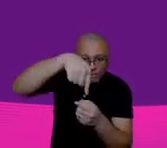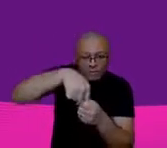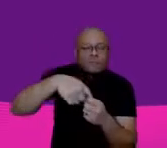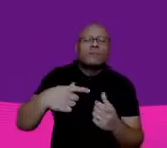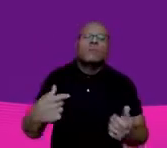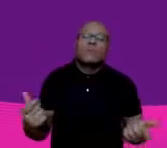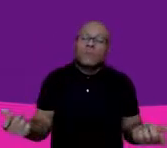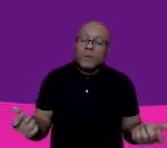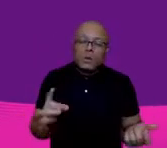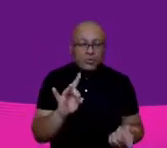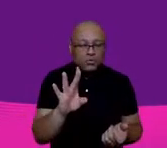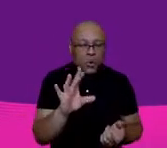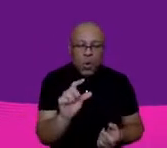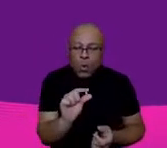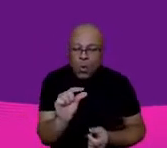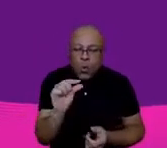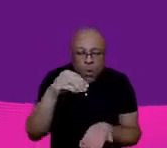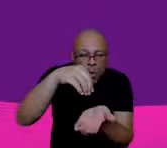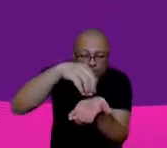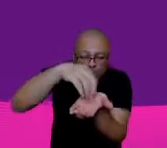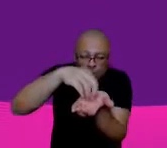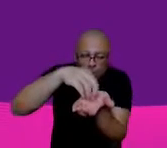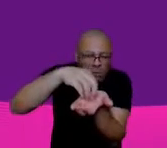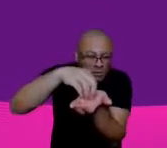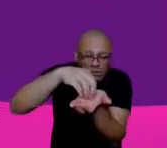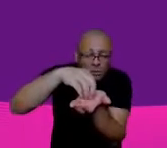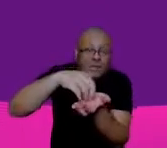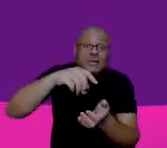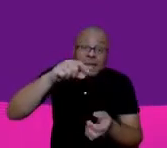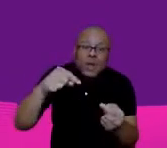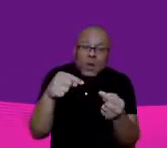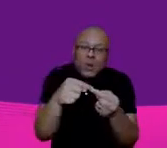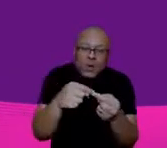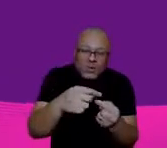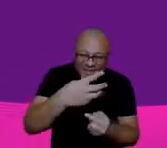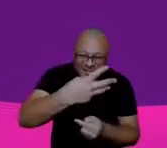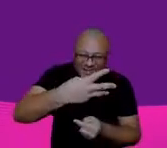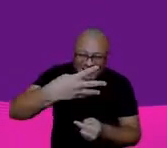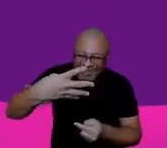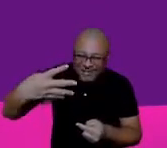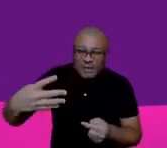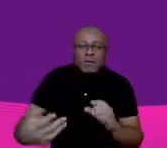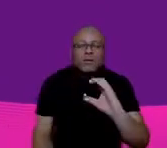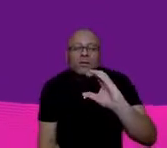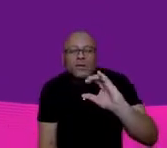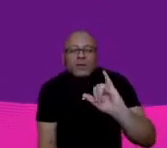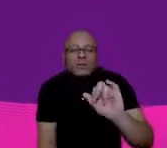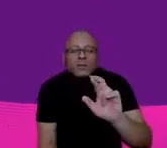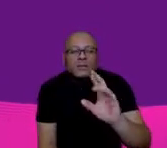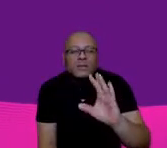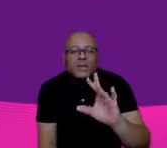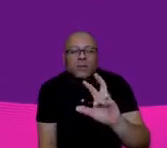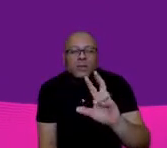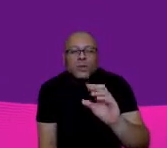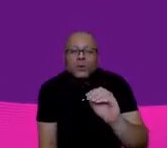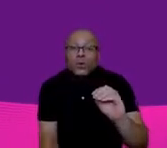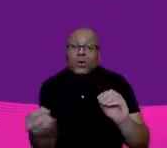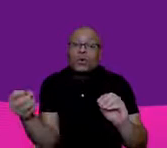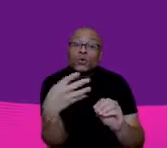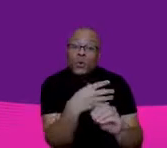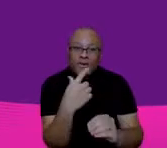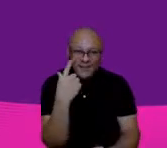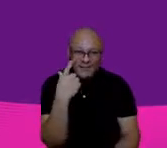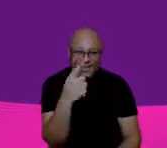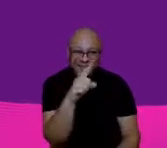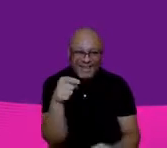o núcleo, talvez, a gente está estimulando circuito. Esse é um conceito super novo. E a ideia é aqui, imagina um eletrodo aqui,